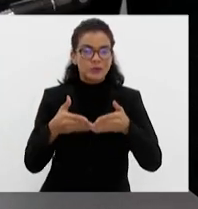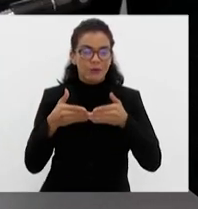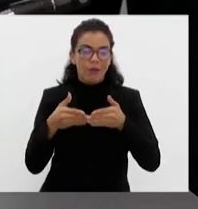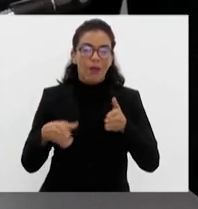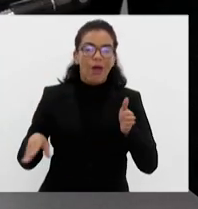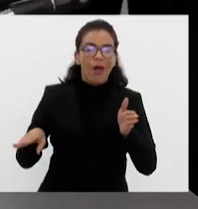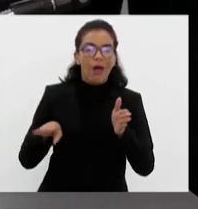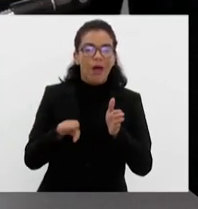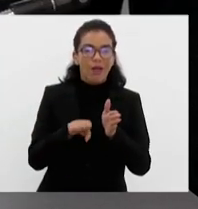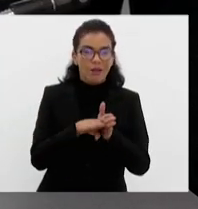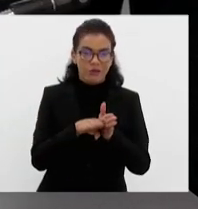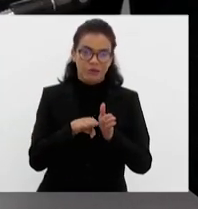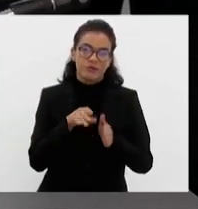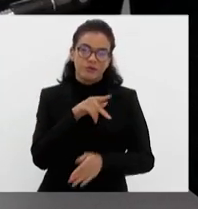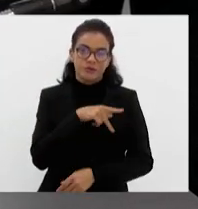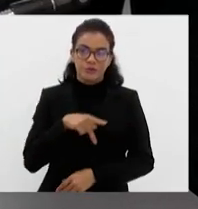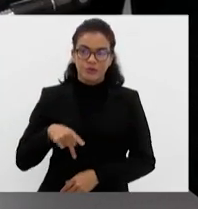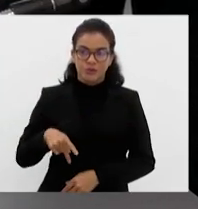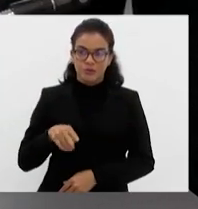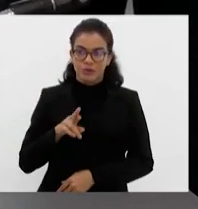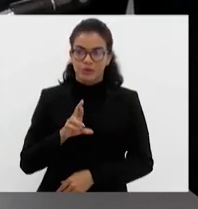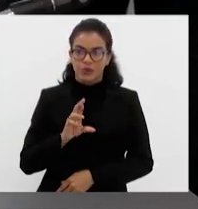deputado Rodrigo Amorim.